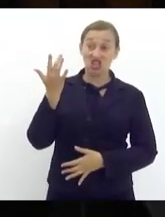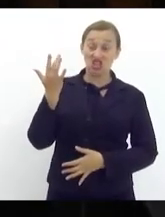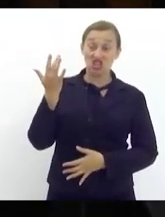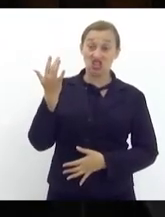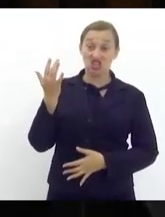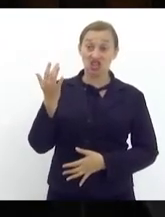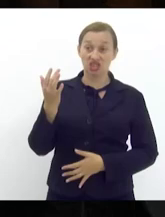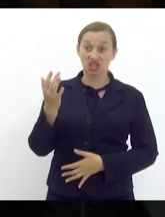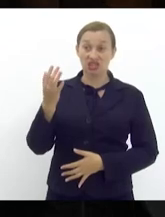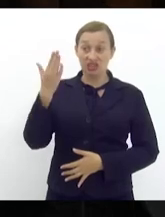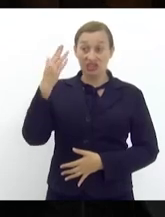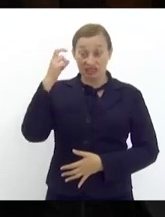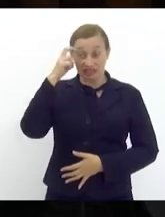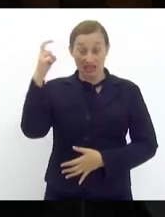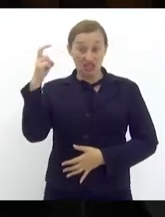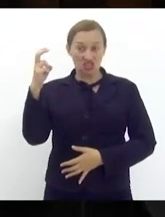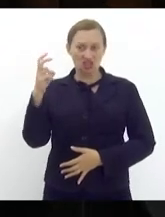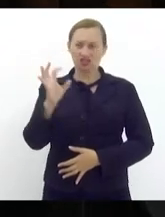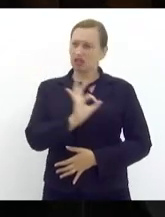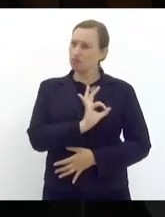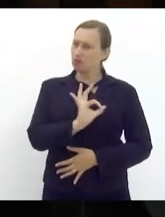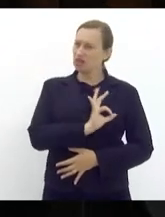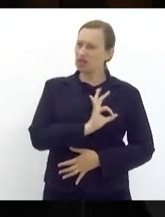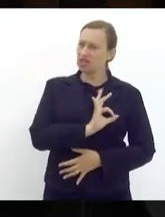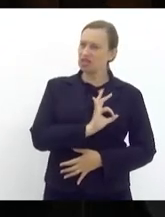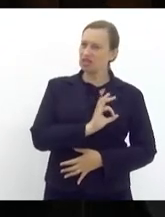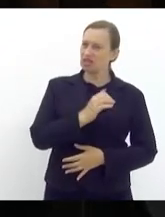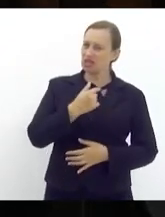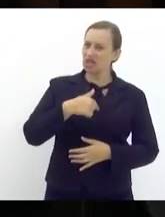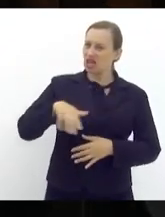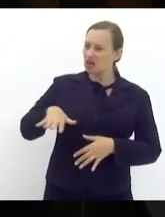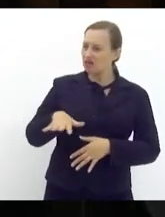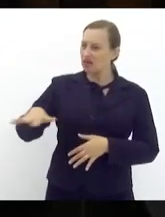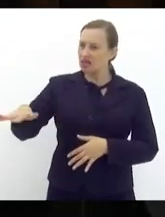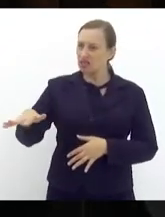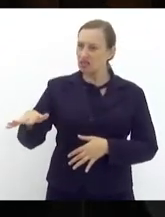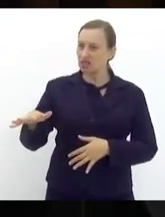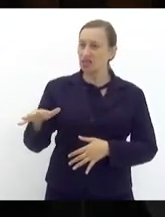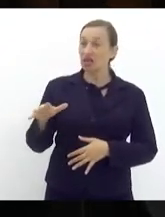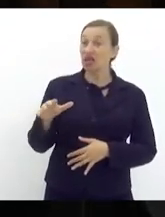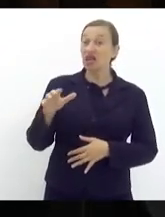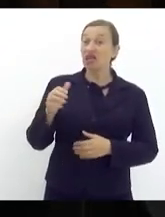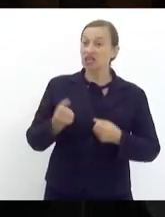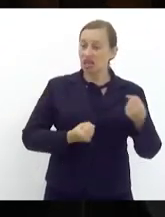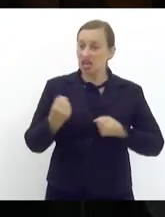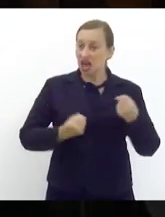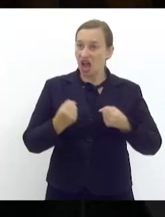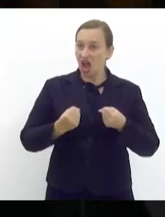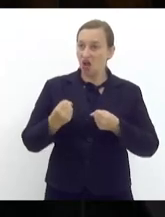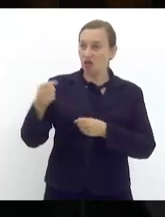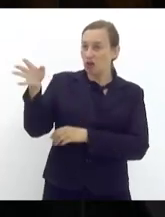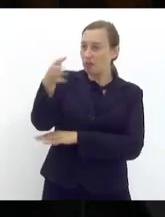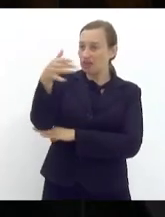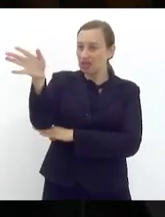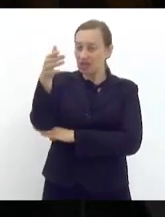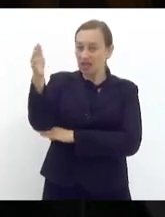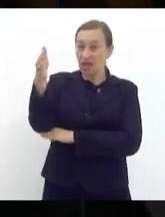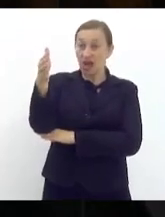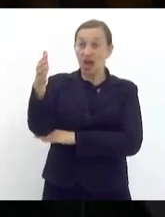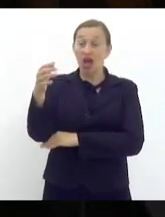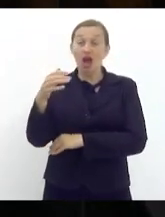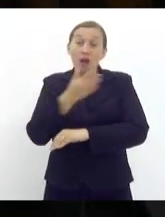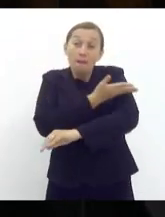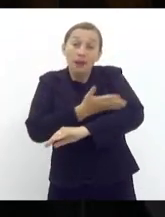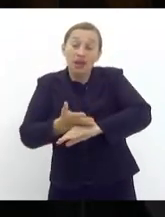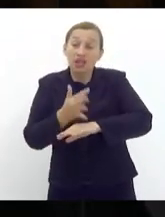no blindado carregando uma bandeira branca e flores e subindo